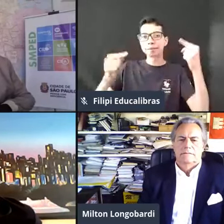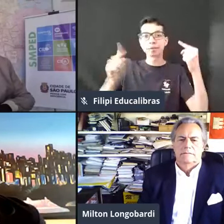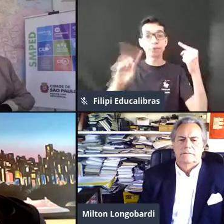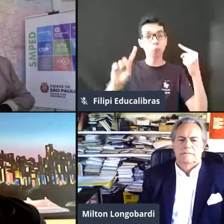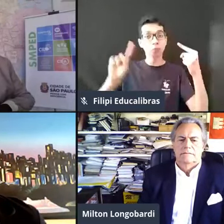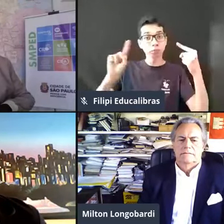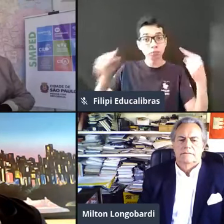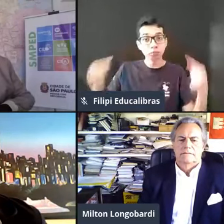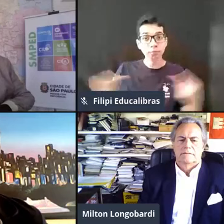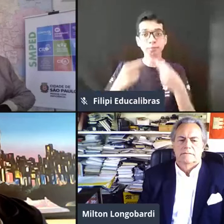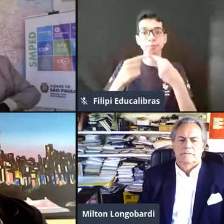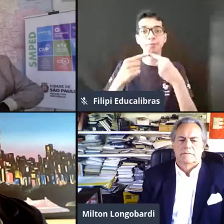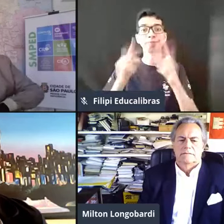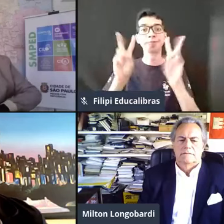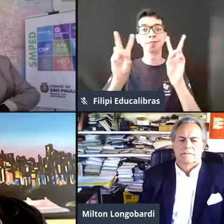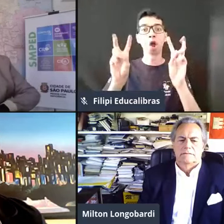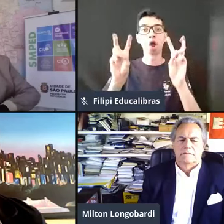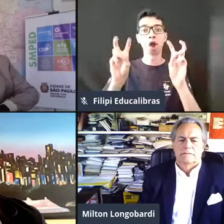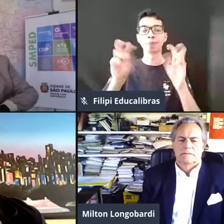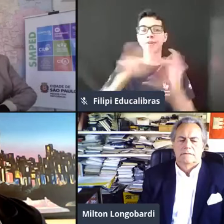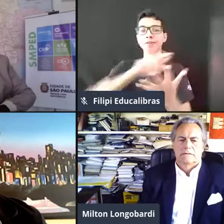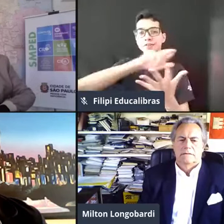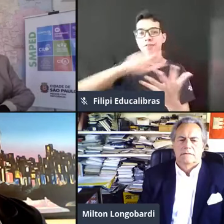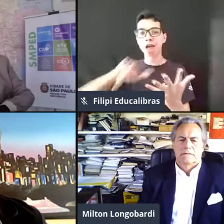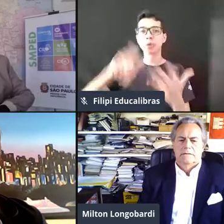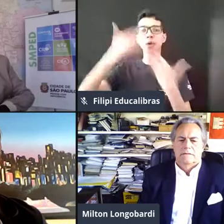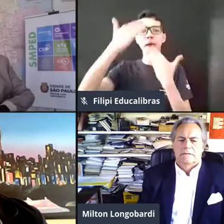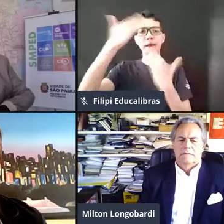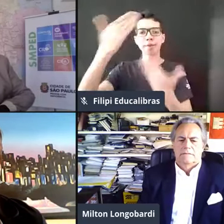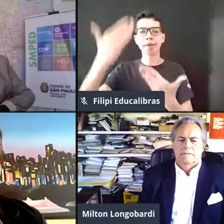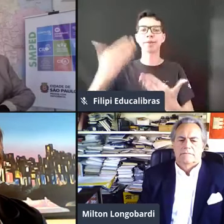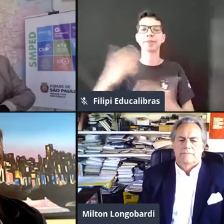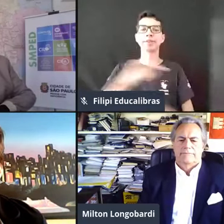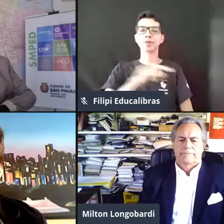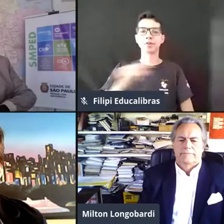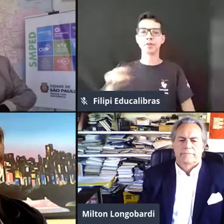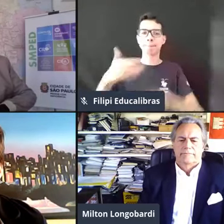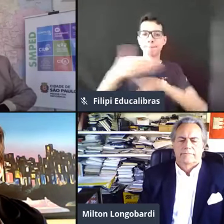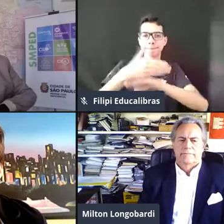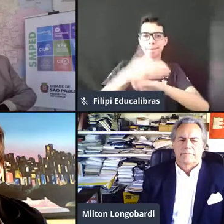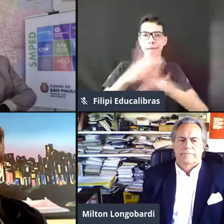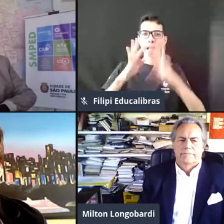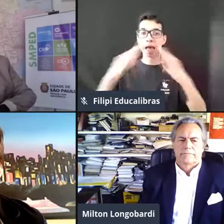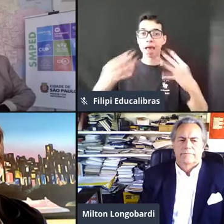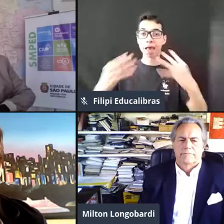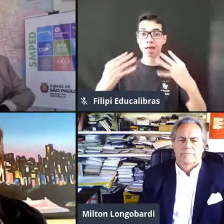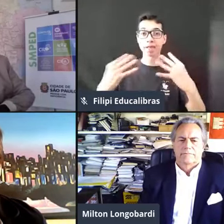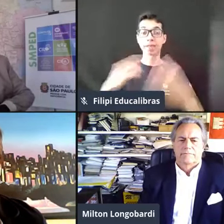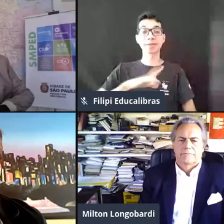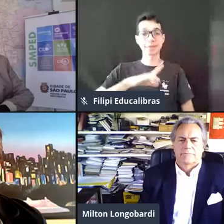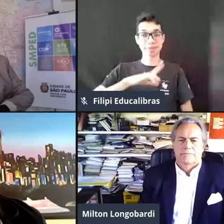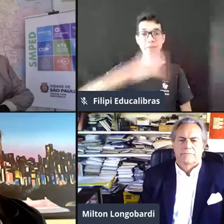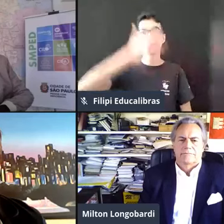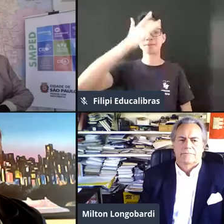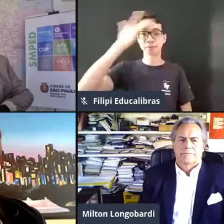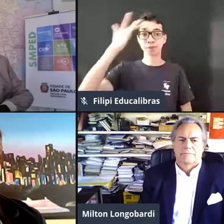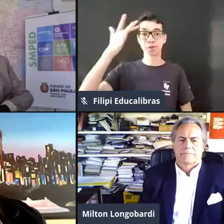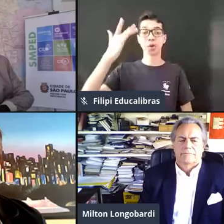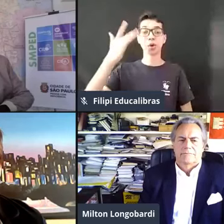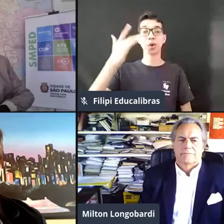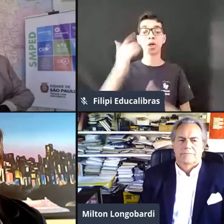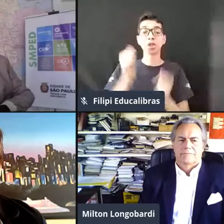a participação de todos que estão nos assistindo, tem gente aqui que nos acompanha quase todo